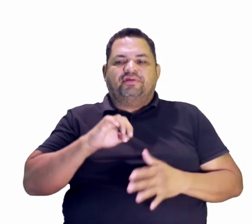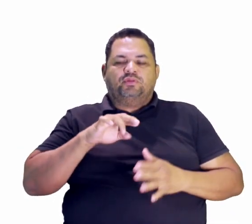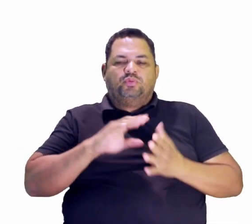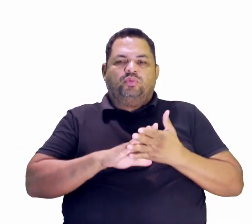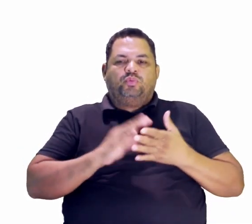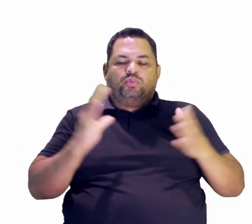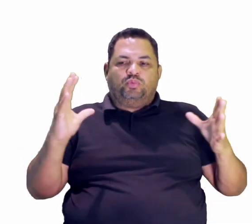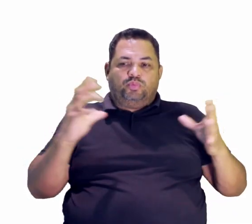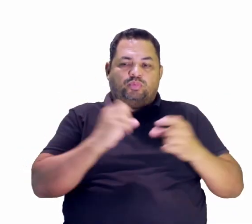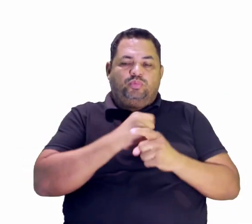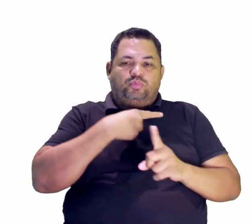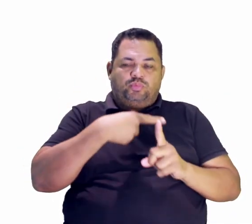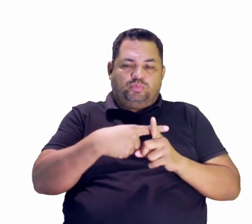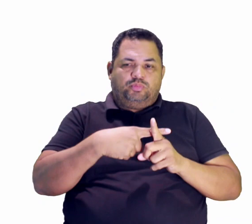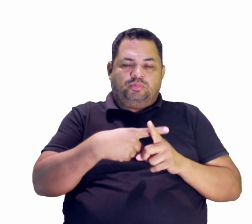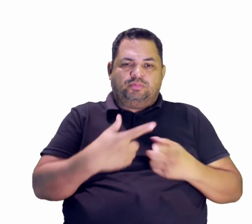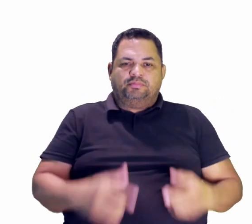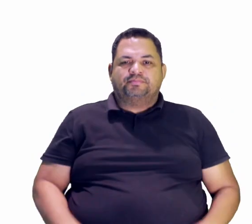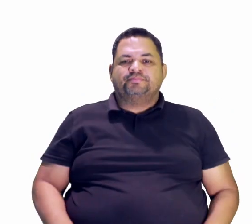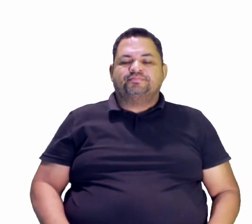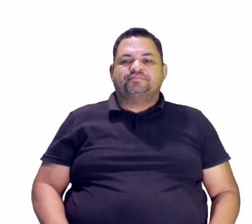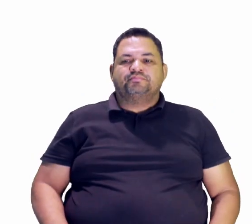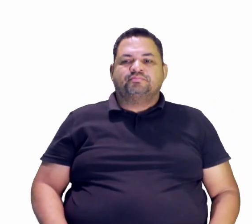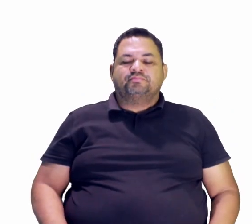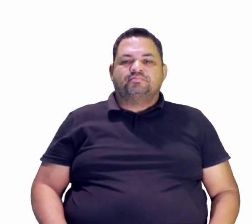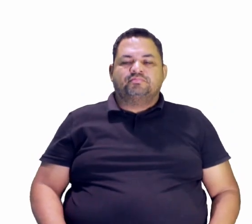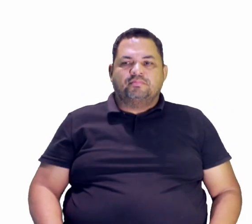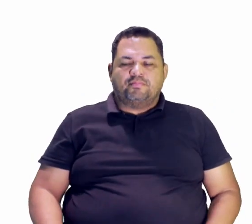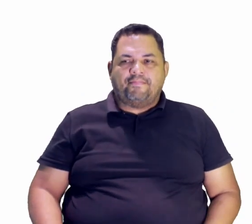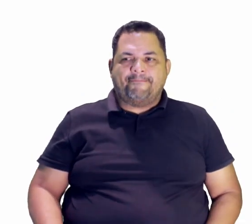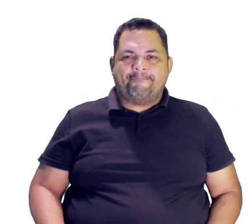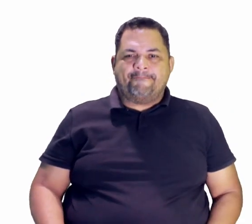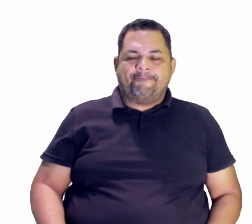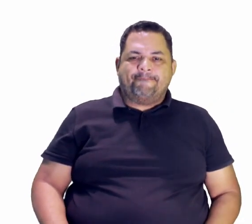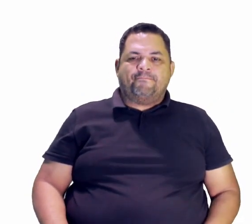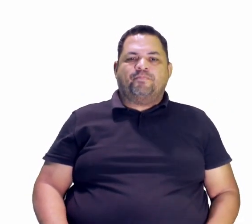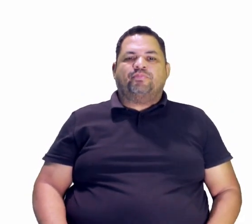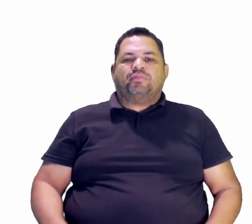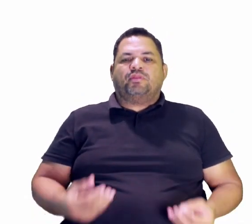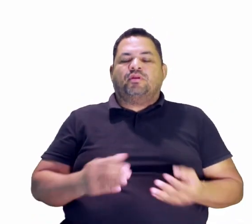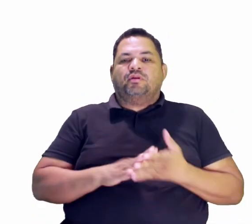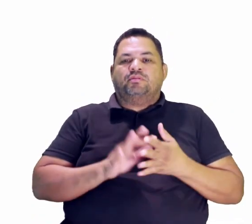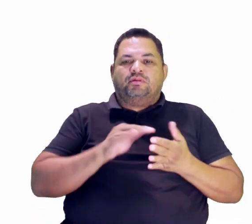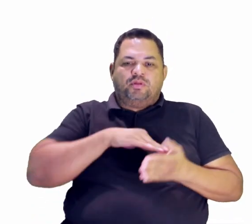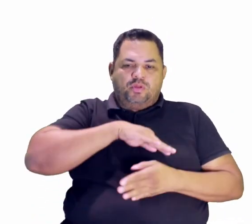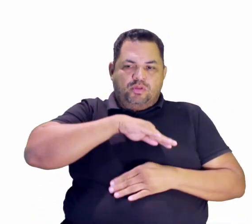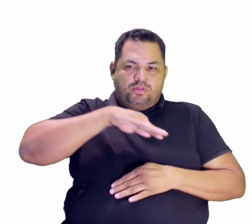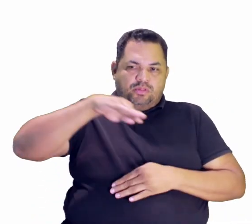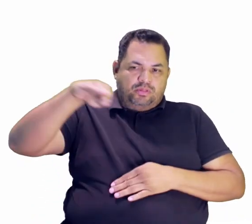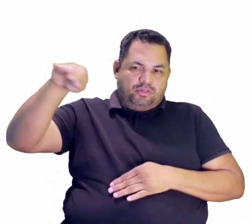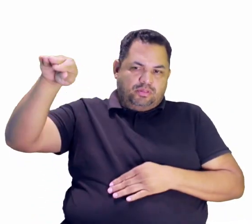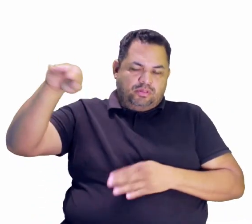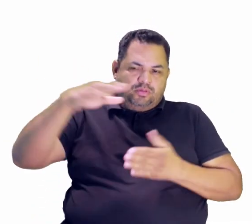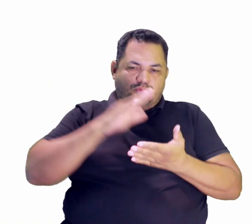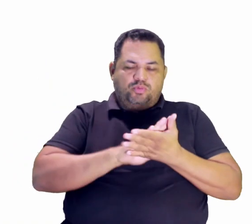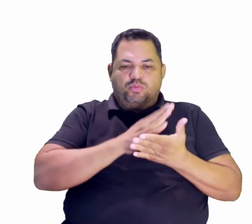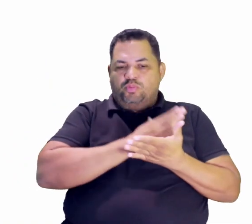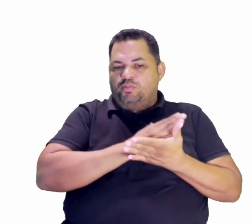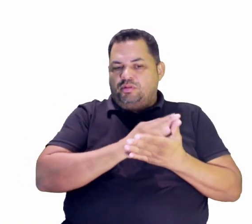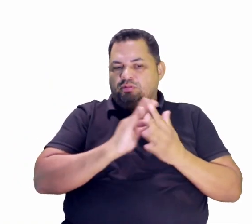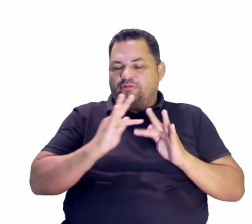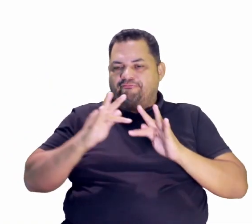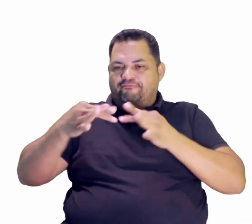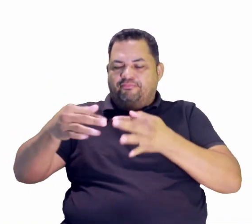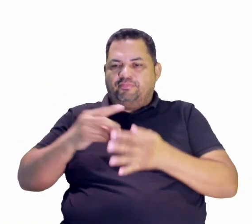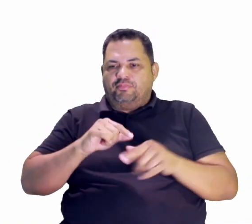o ponto inicial onde Maria estava ao ponto final onde Maria está agora. Como ele ligou em linha reta o ponto de início ao final dos